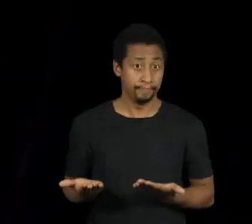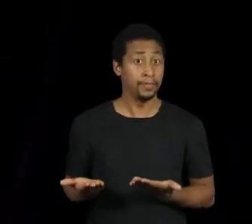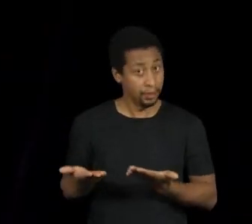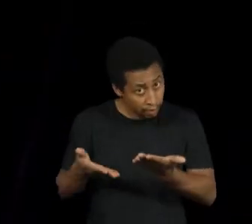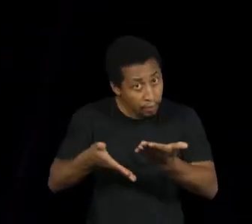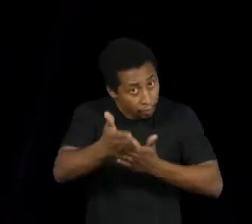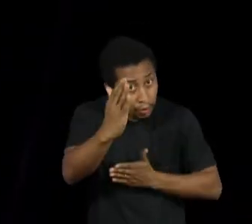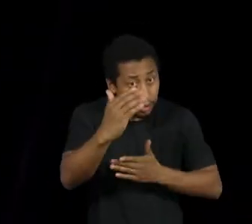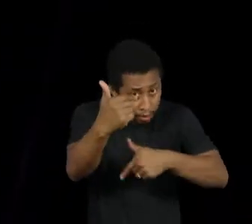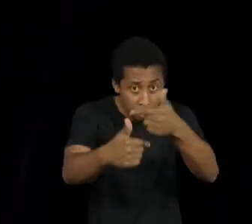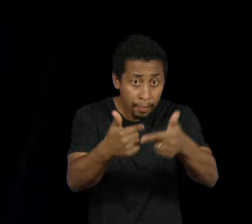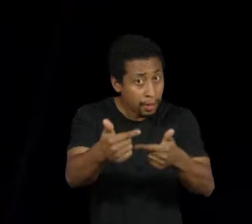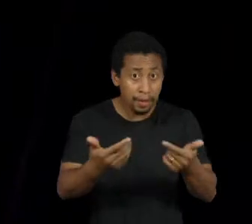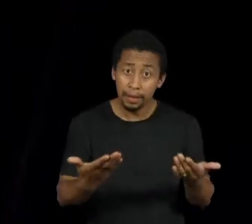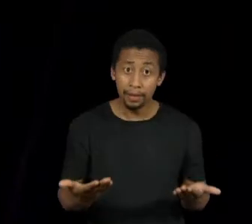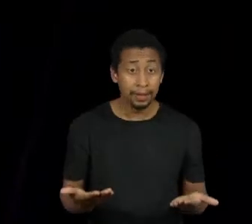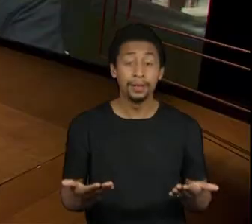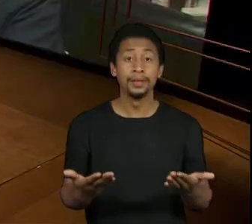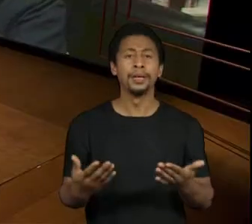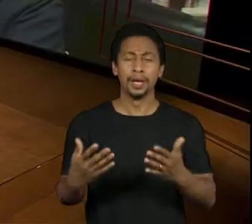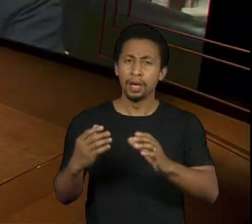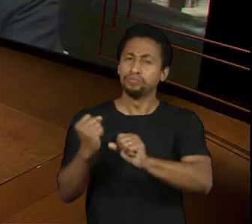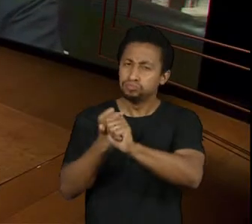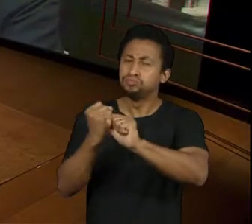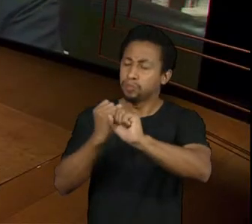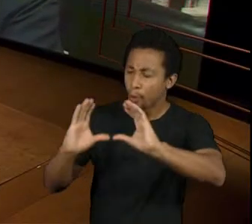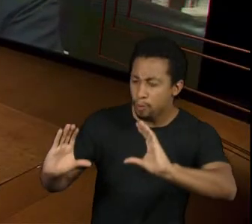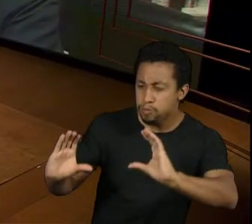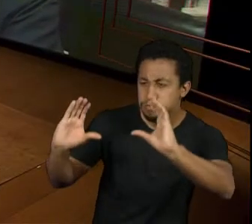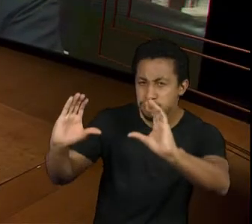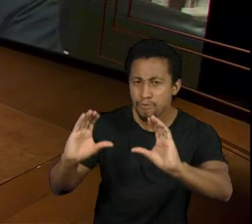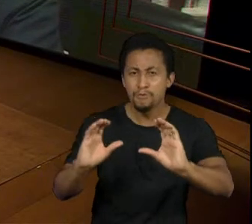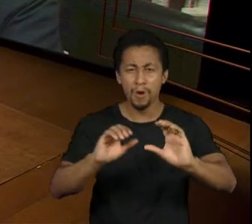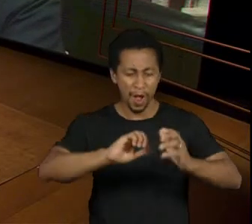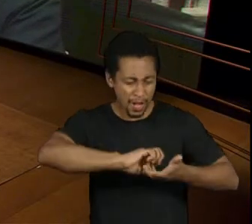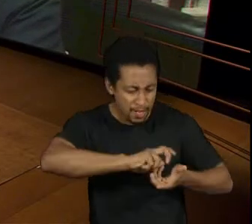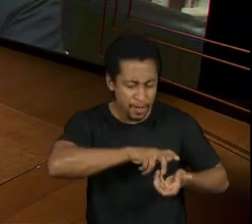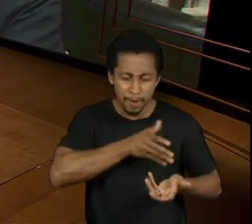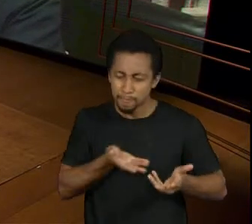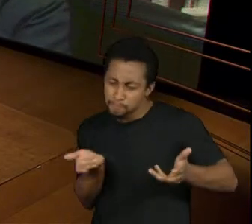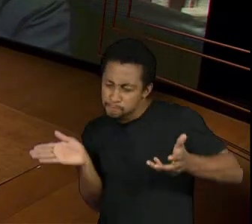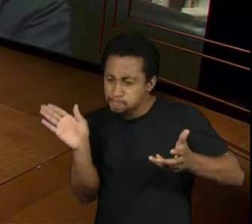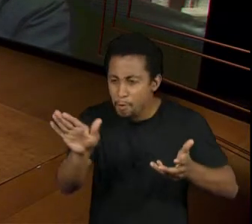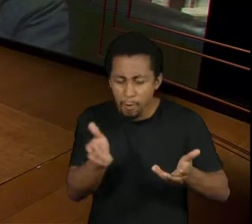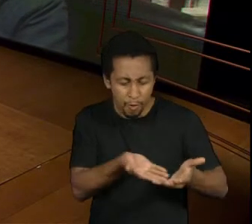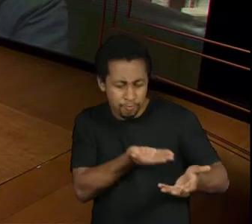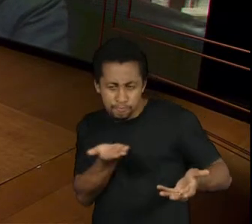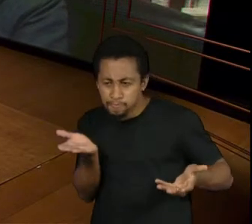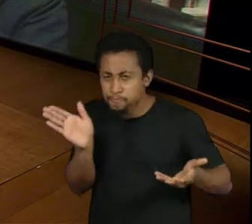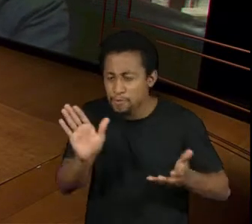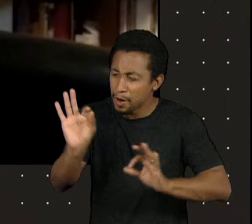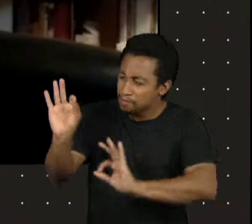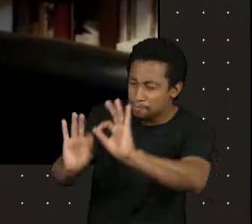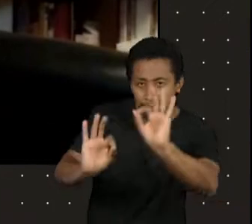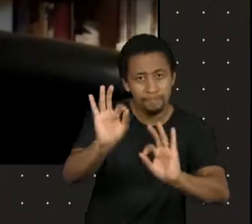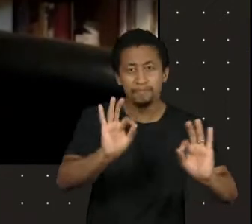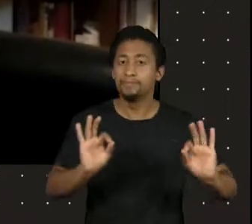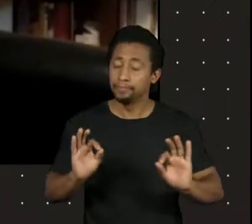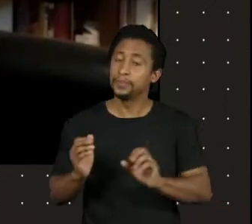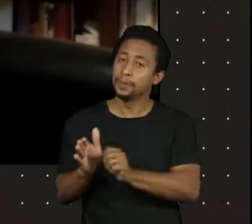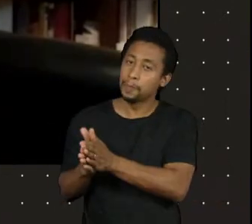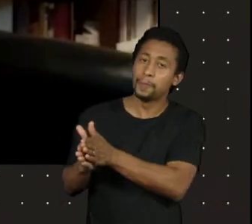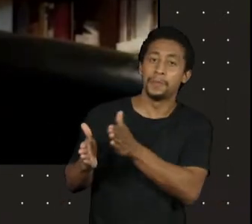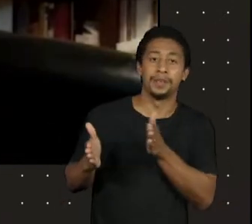para a obra, que vão trabalhar sentando tijolo, mexendo no cimento, trabalhando ali durante um período. Isso vai